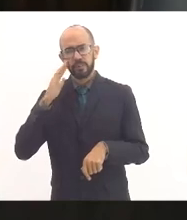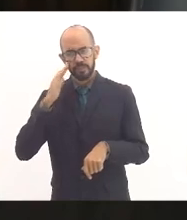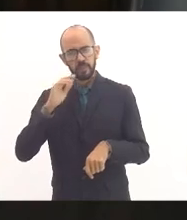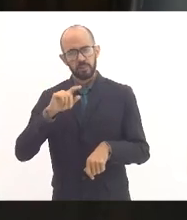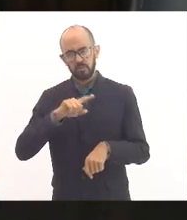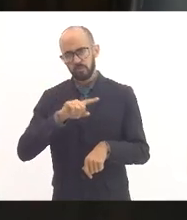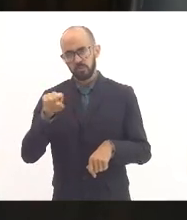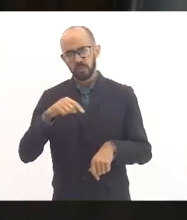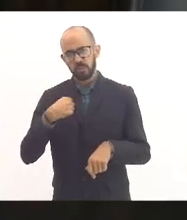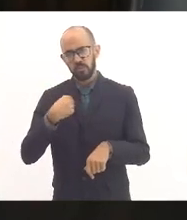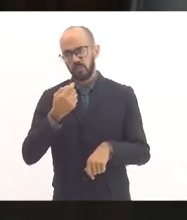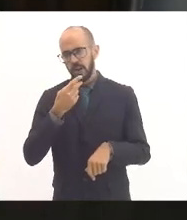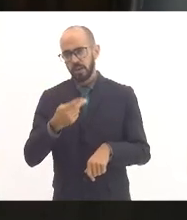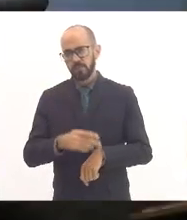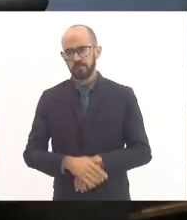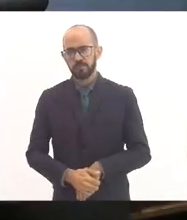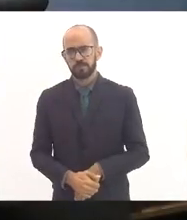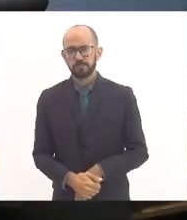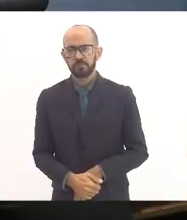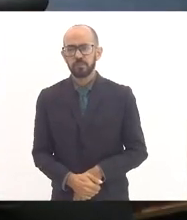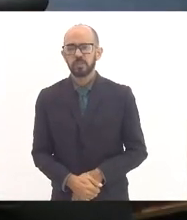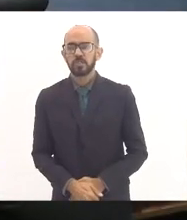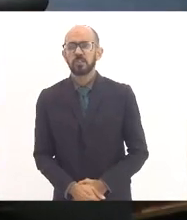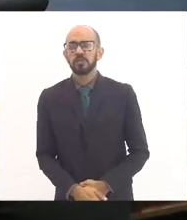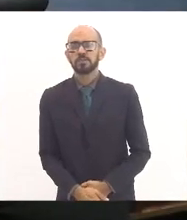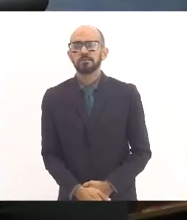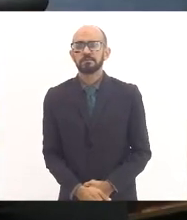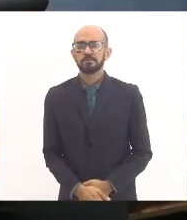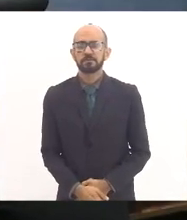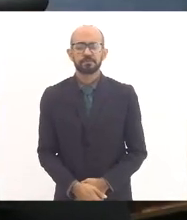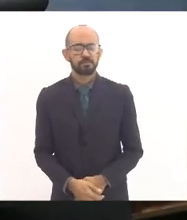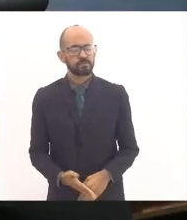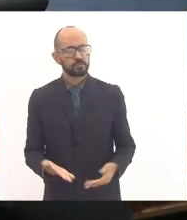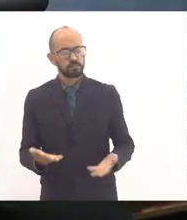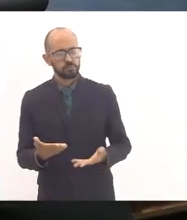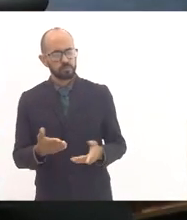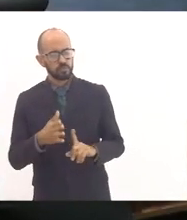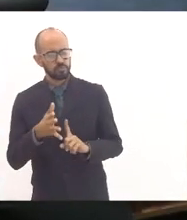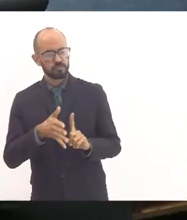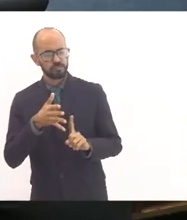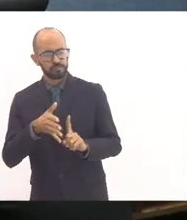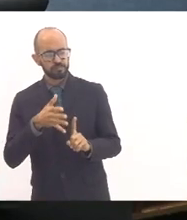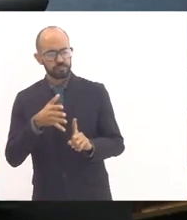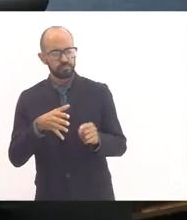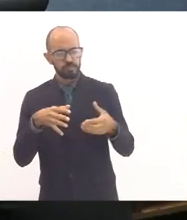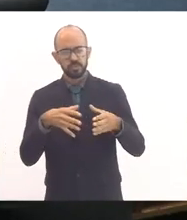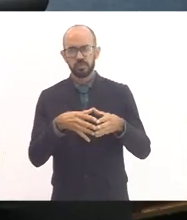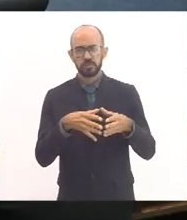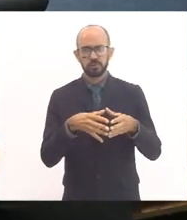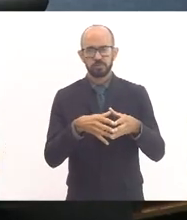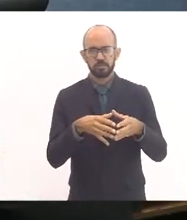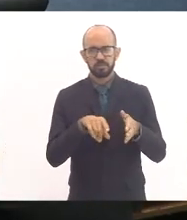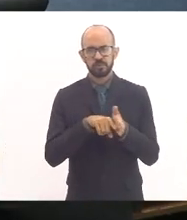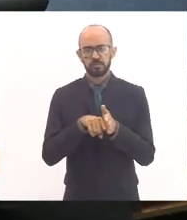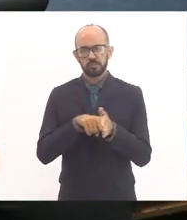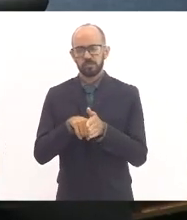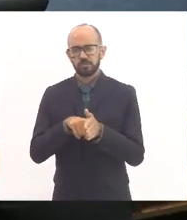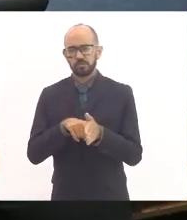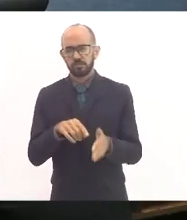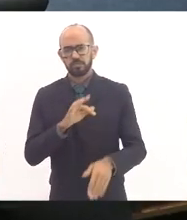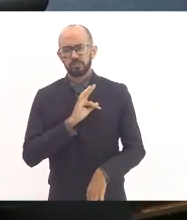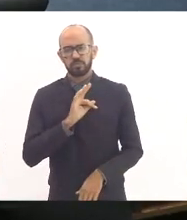obrigado a passar passar a palavra para a comissão dos investigadores